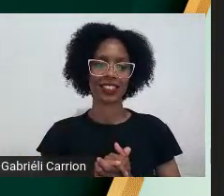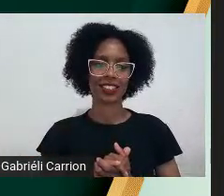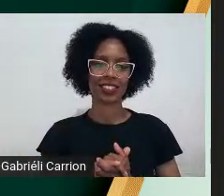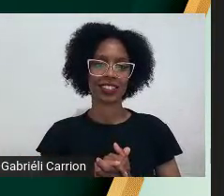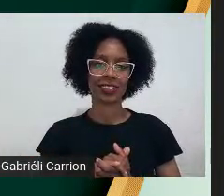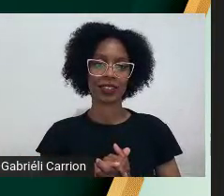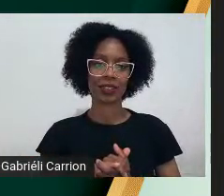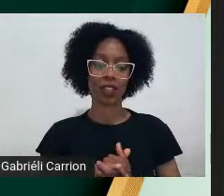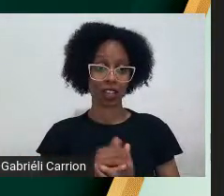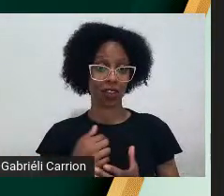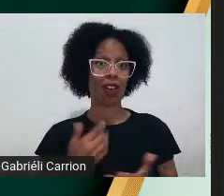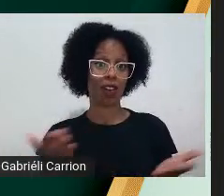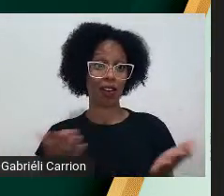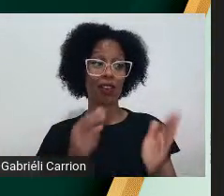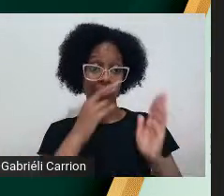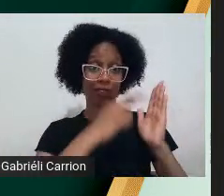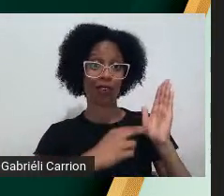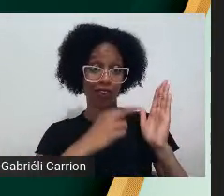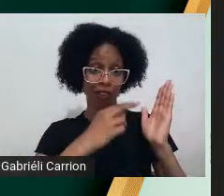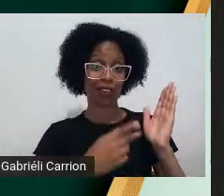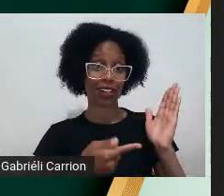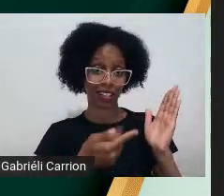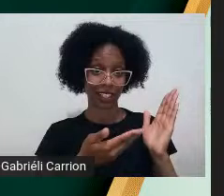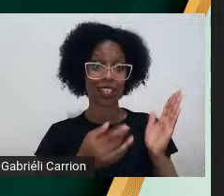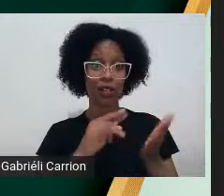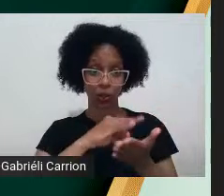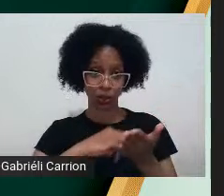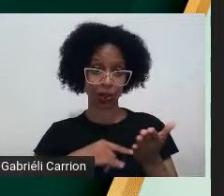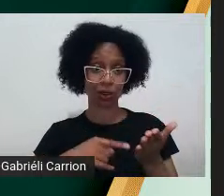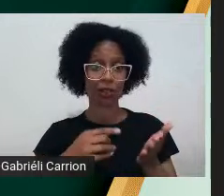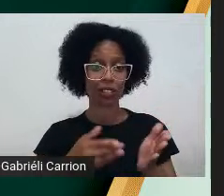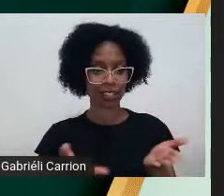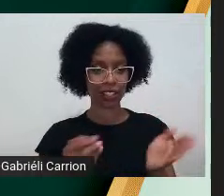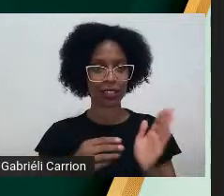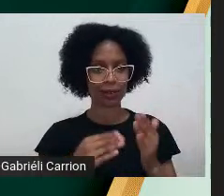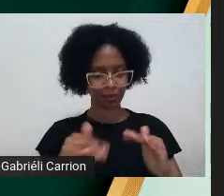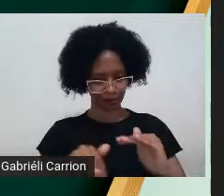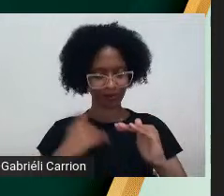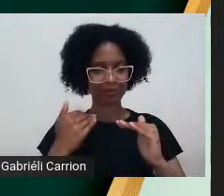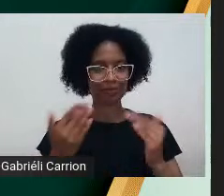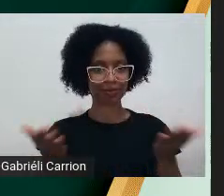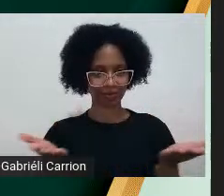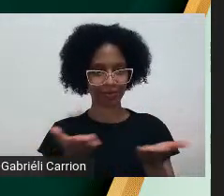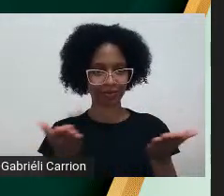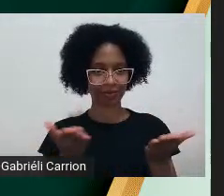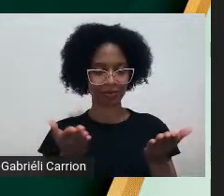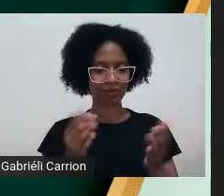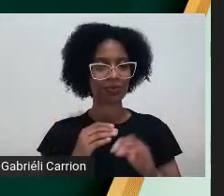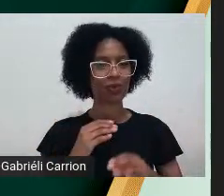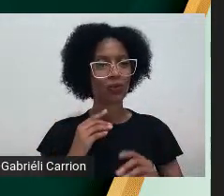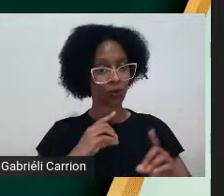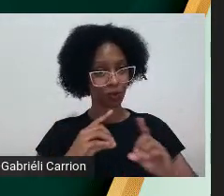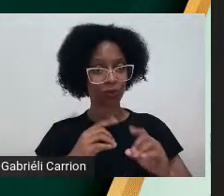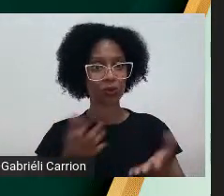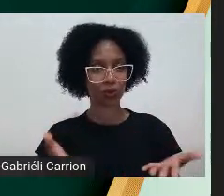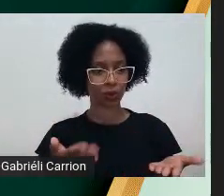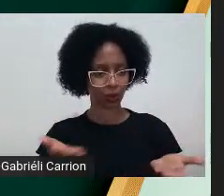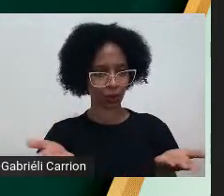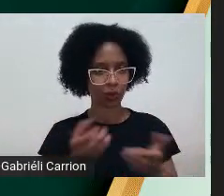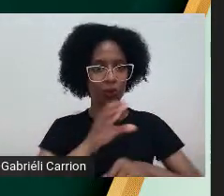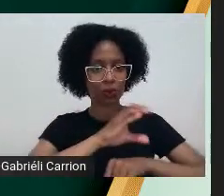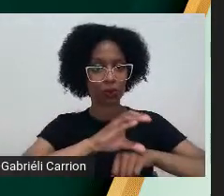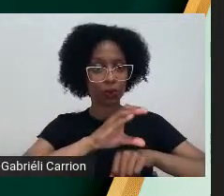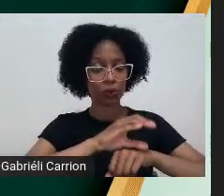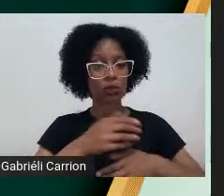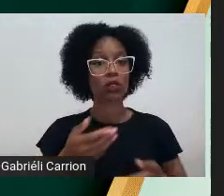Vou ler aqui o documento enviado pelo Conselho para a coordenação do curso. O